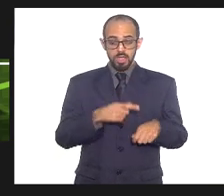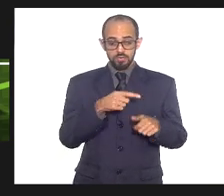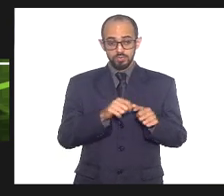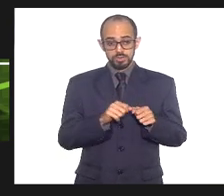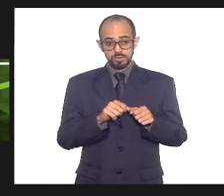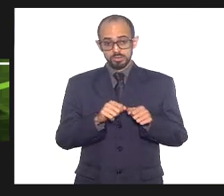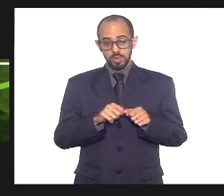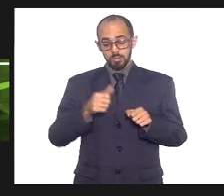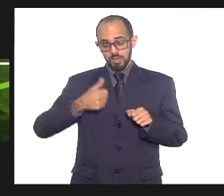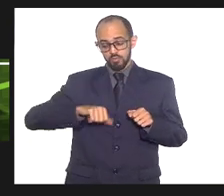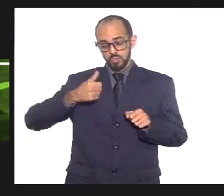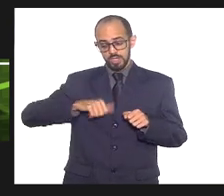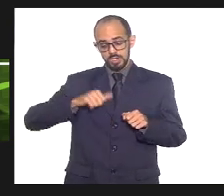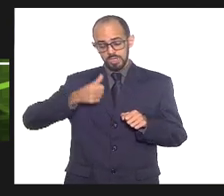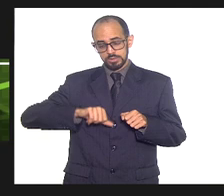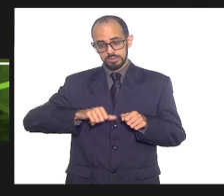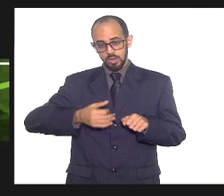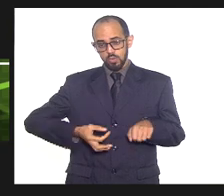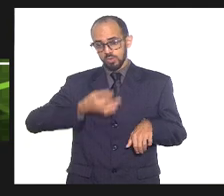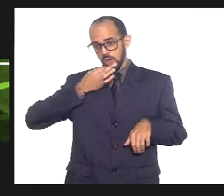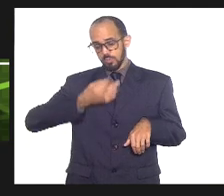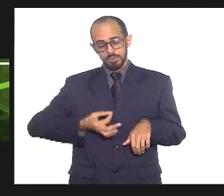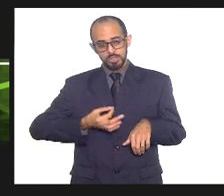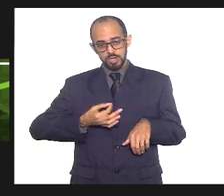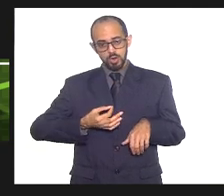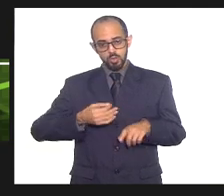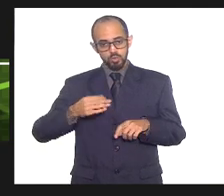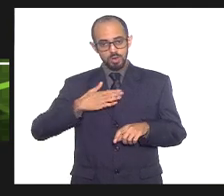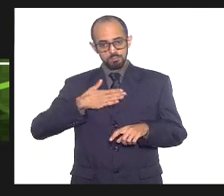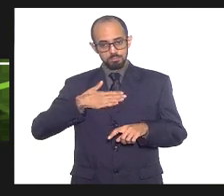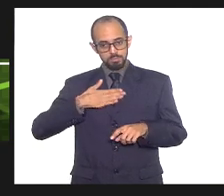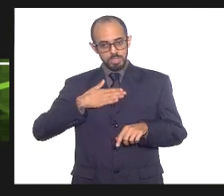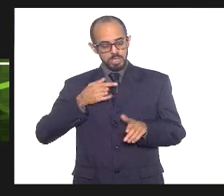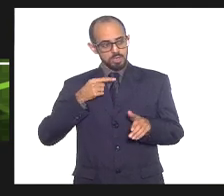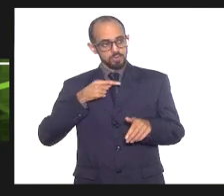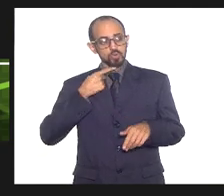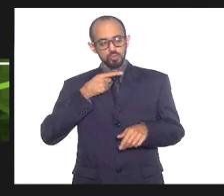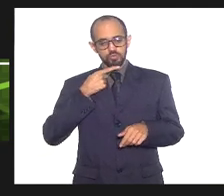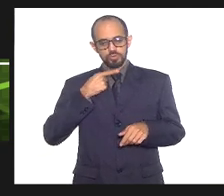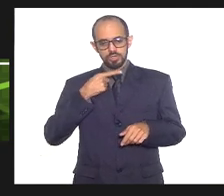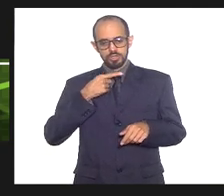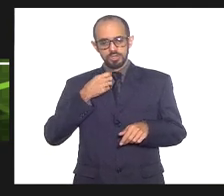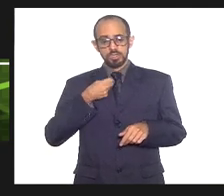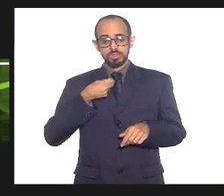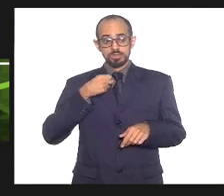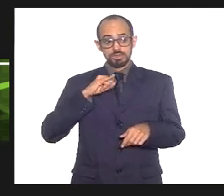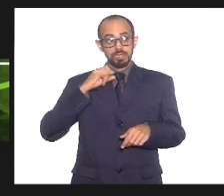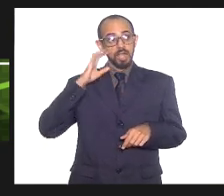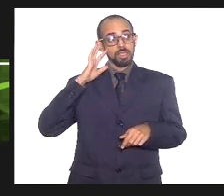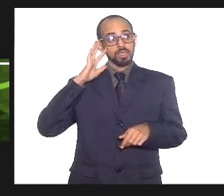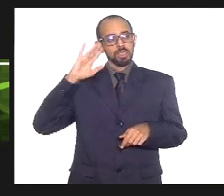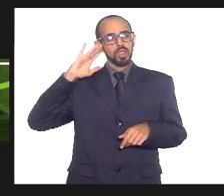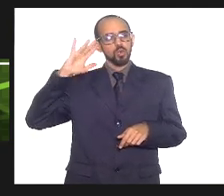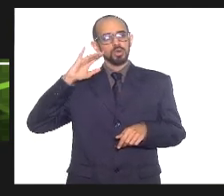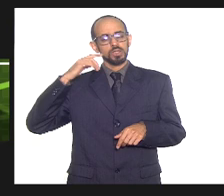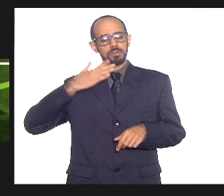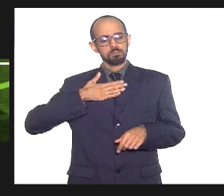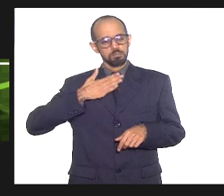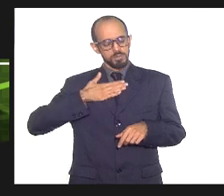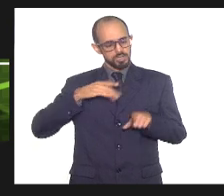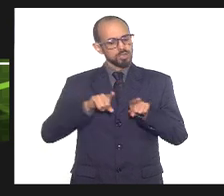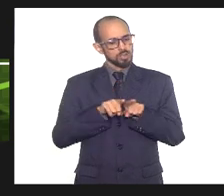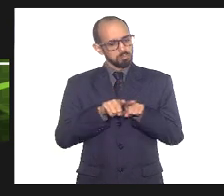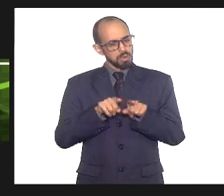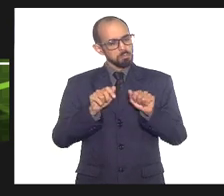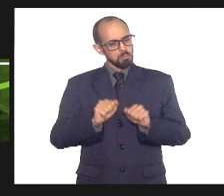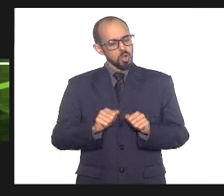análise crítica do que eu falei e se essa hipótese que eu levanto é provável de